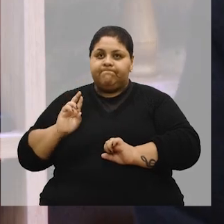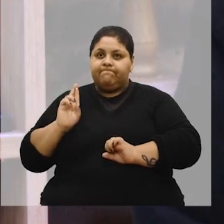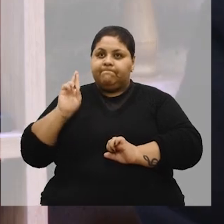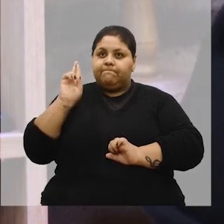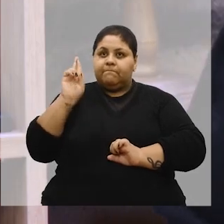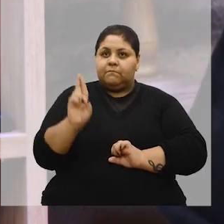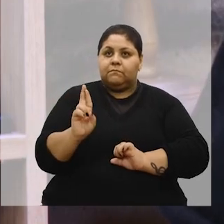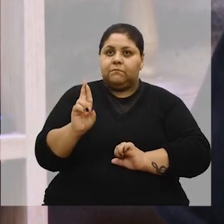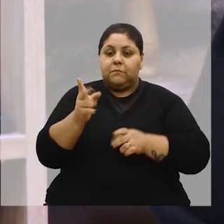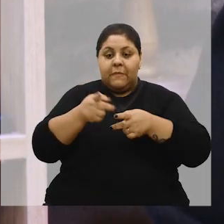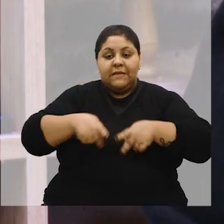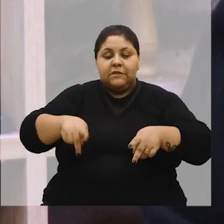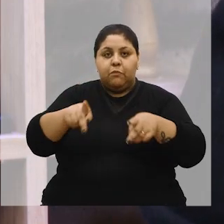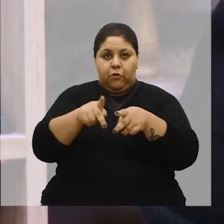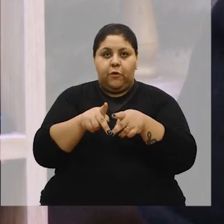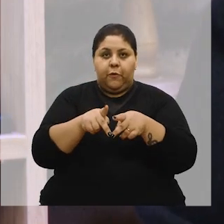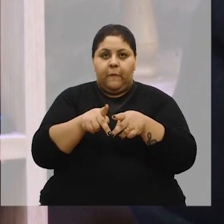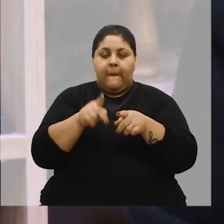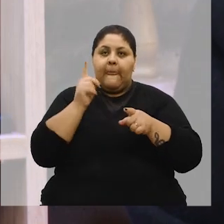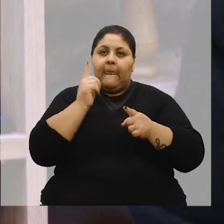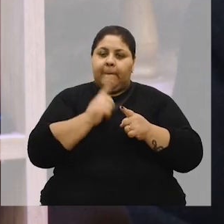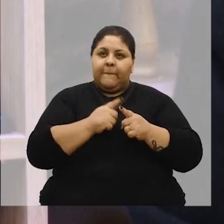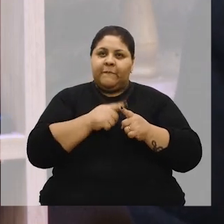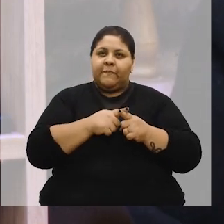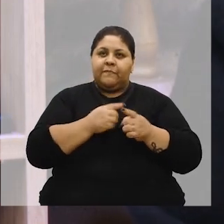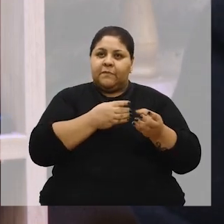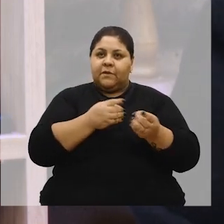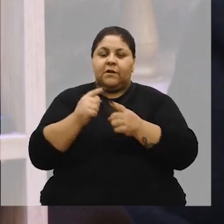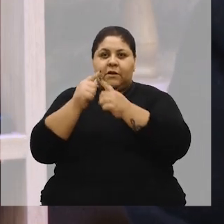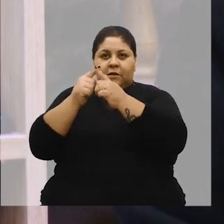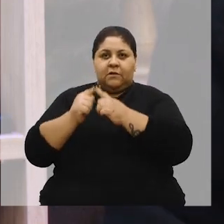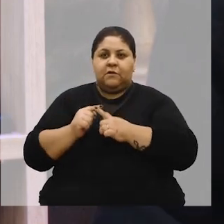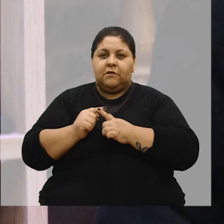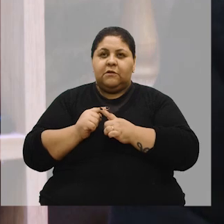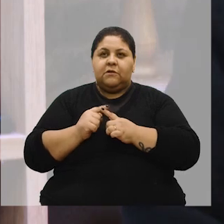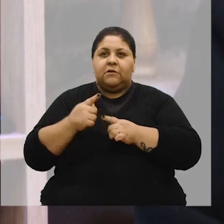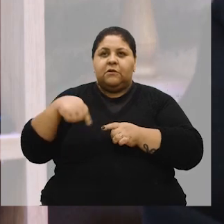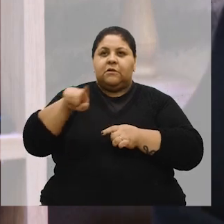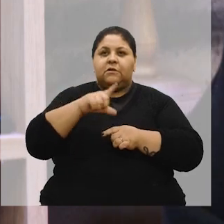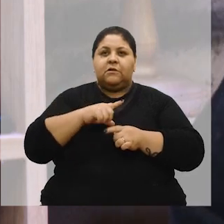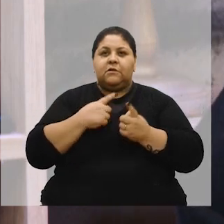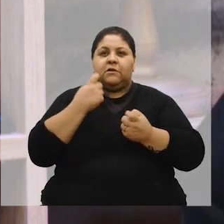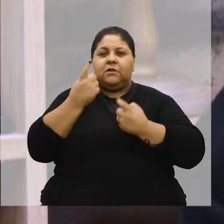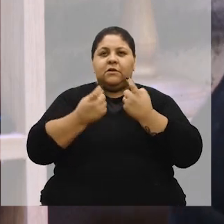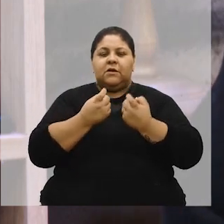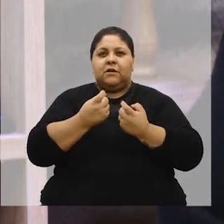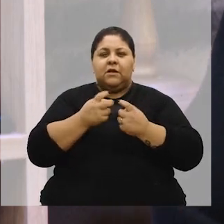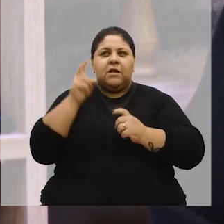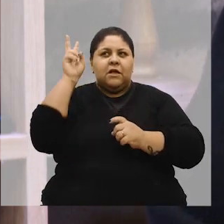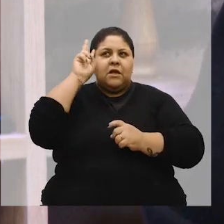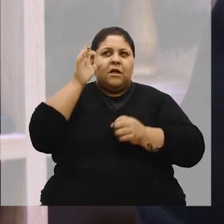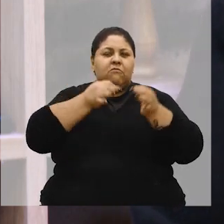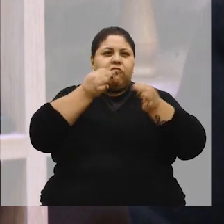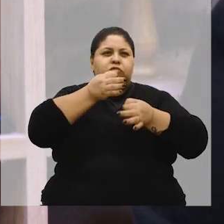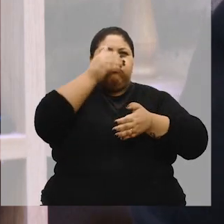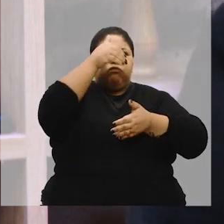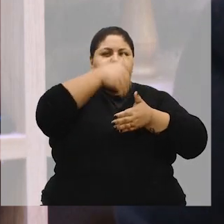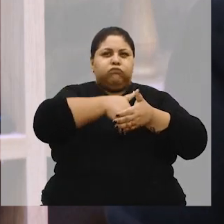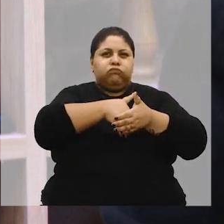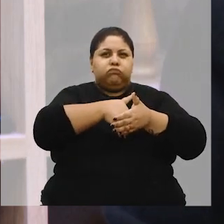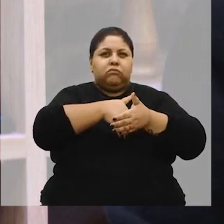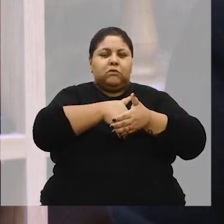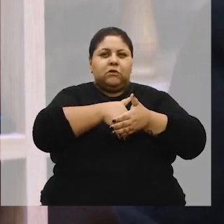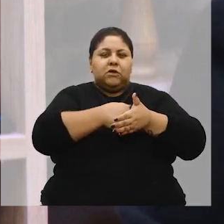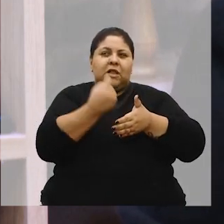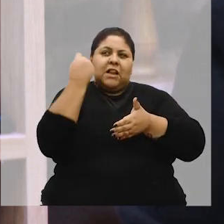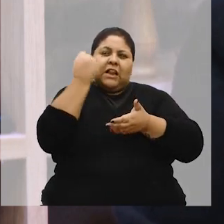representatividade para esse público, né? Porque muitas vezes, até que a gente tem ao longo da história da justiça eleitoral uma migração, né?